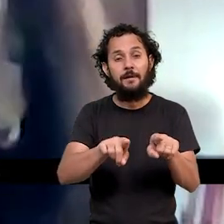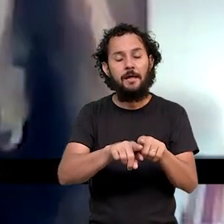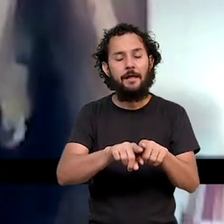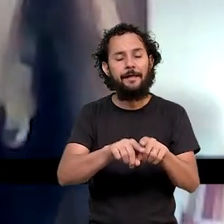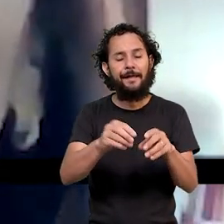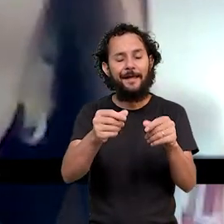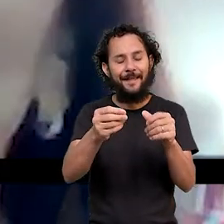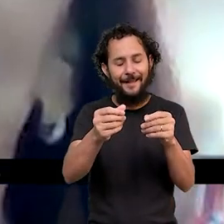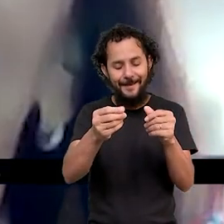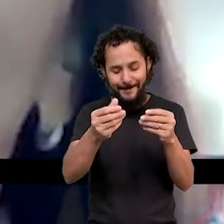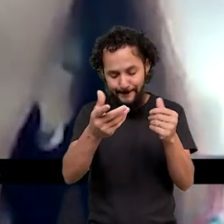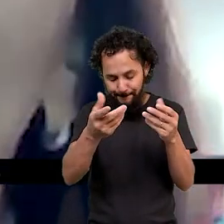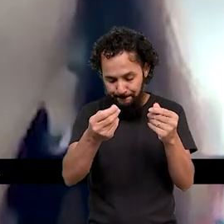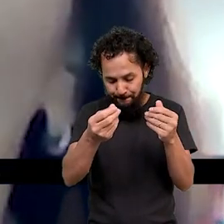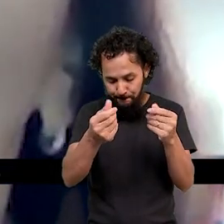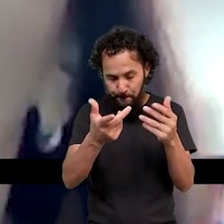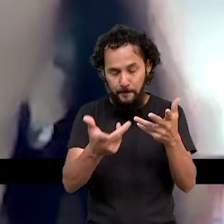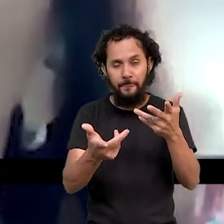também